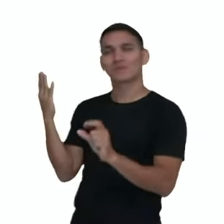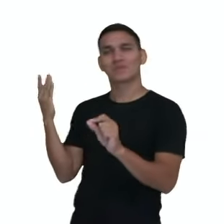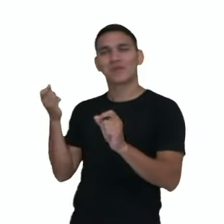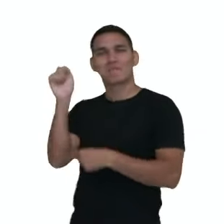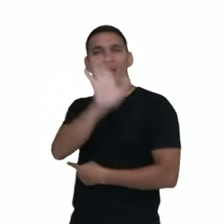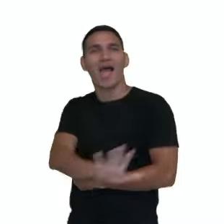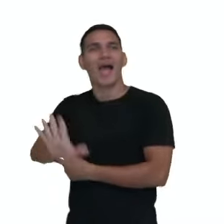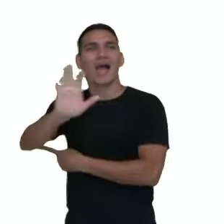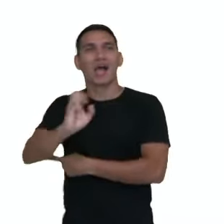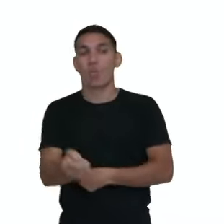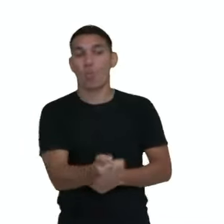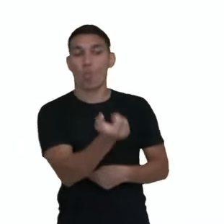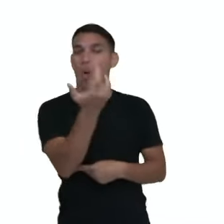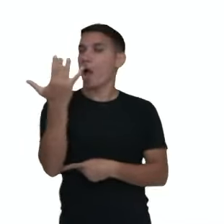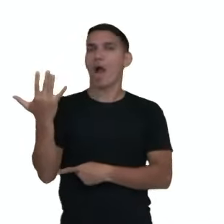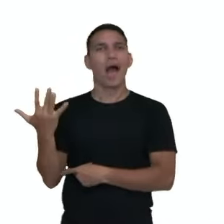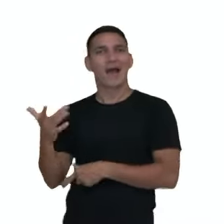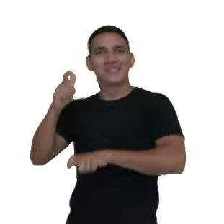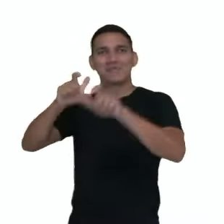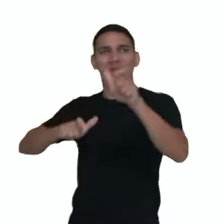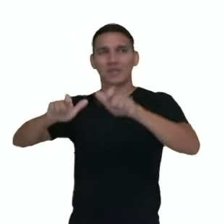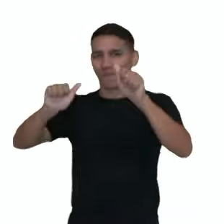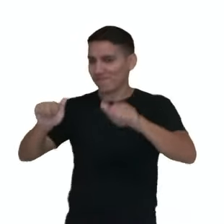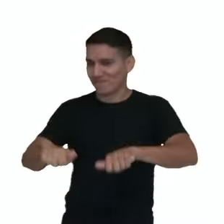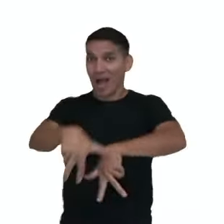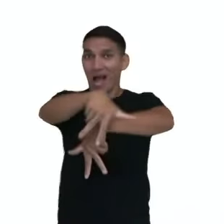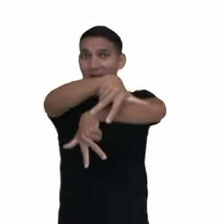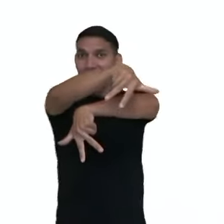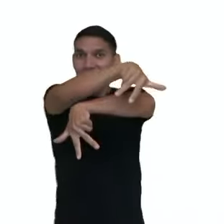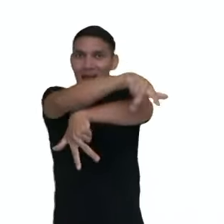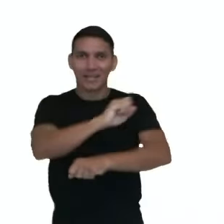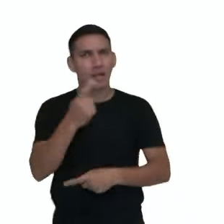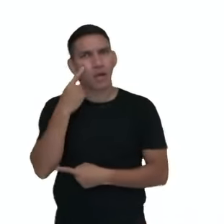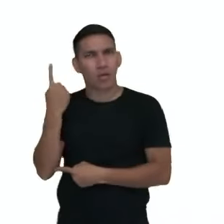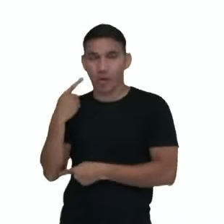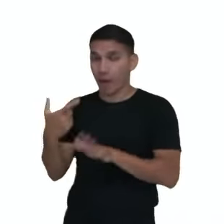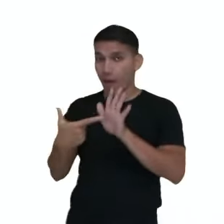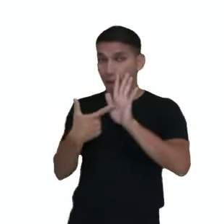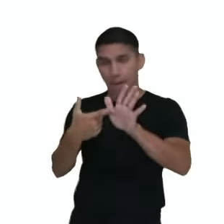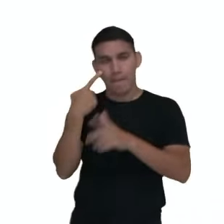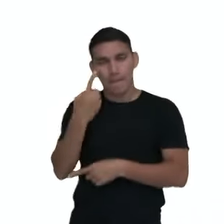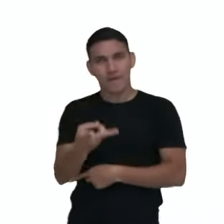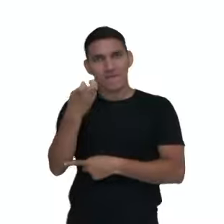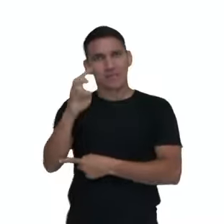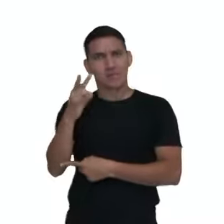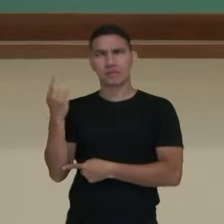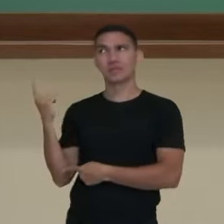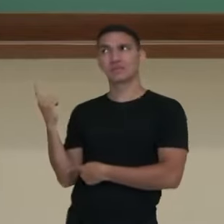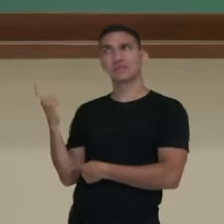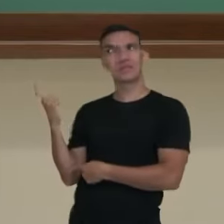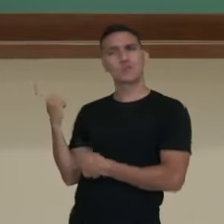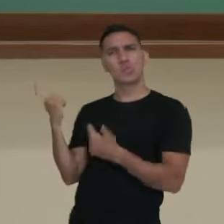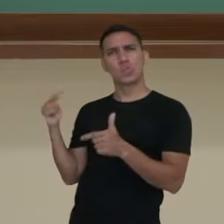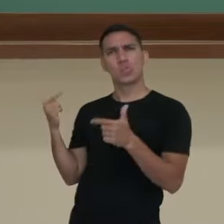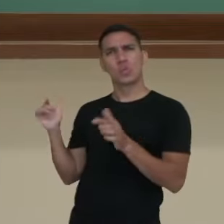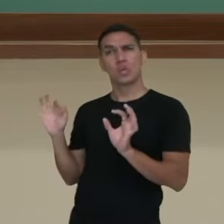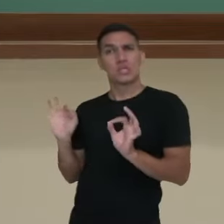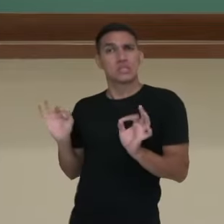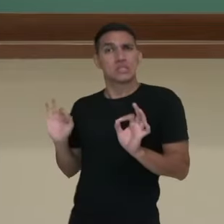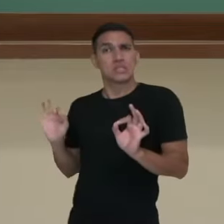imagem, quantas pessoas ali dançando. E veja que, ao que parece, não tem ninguém